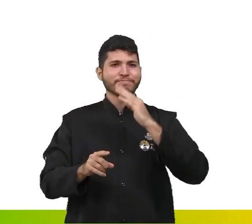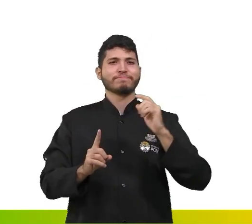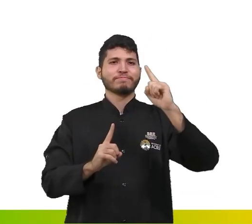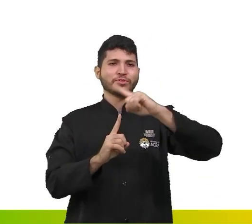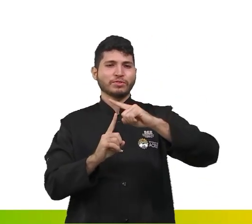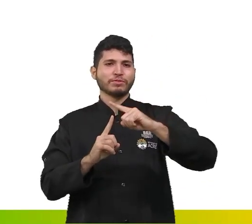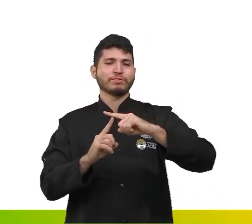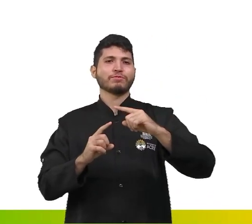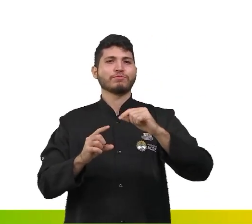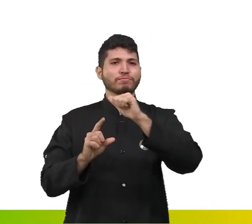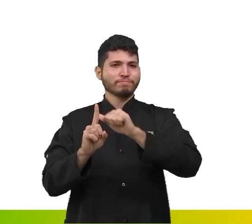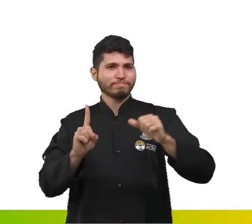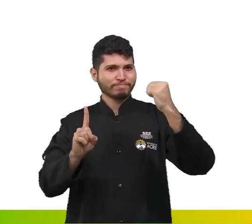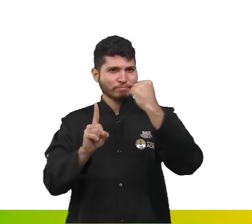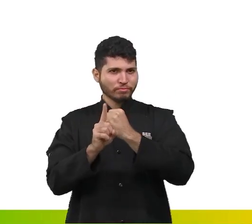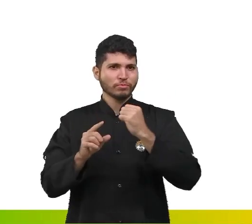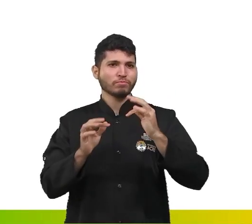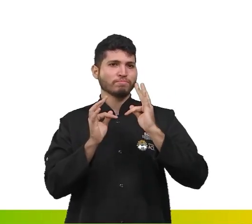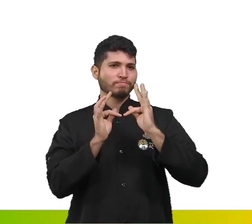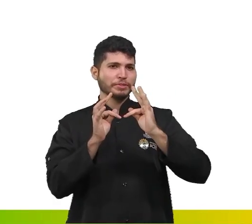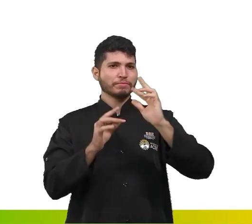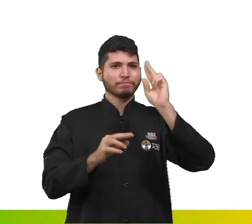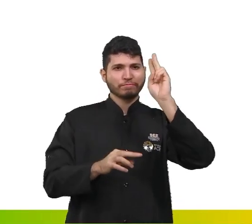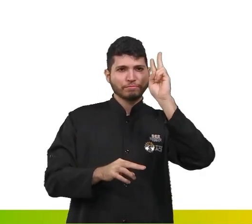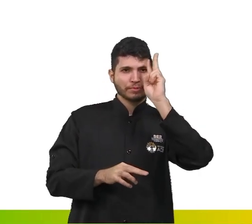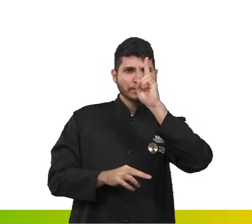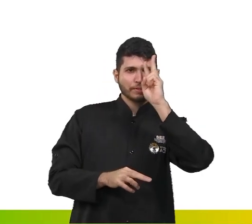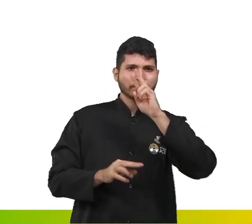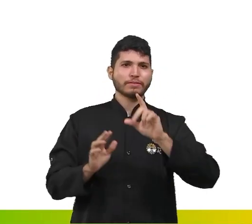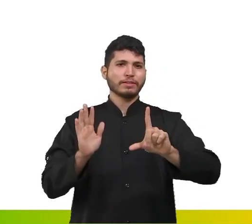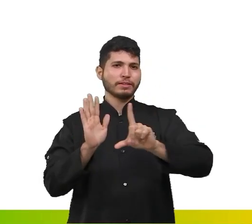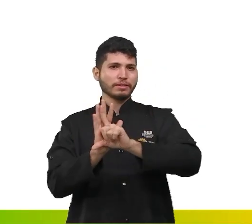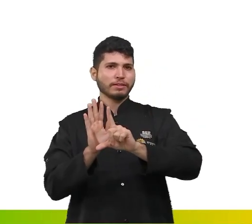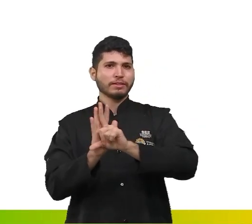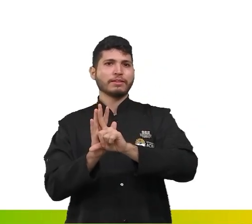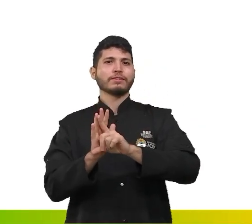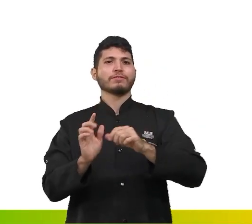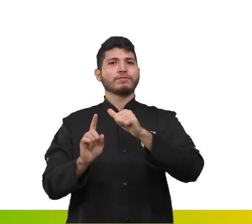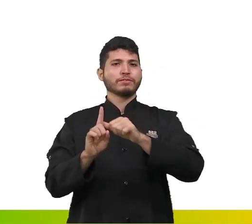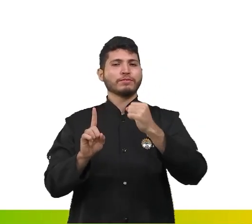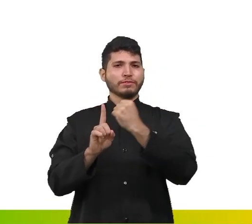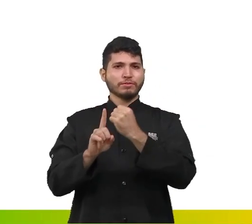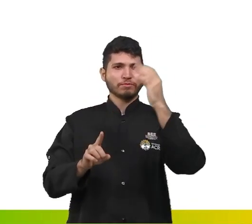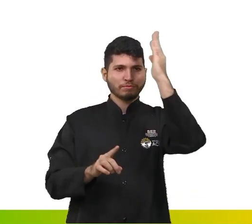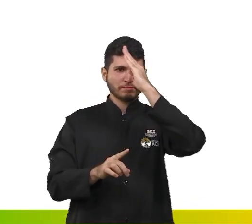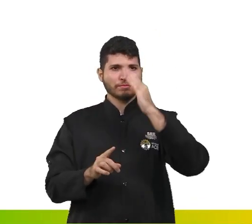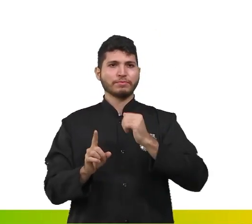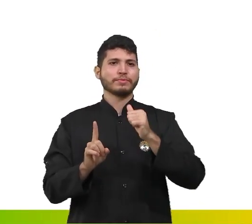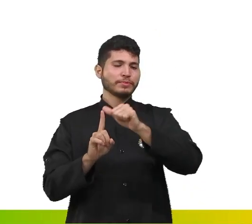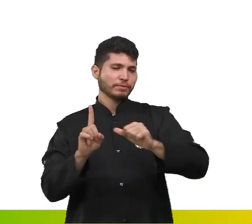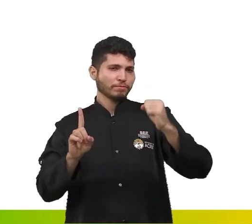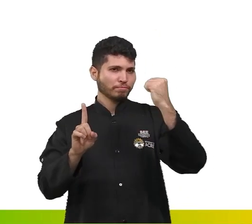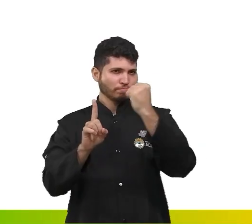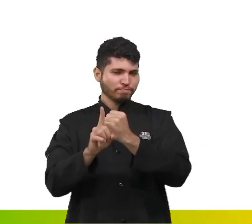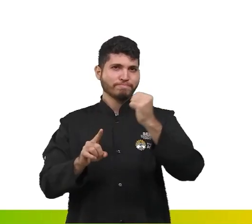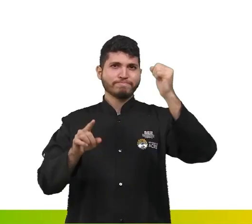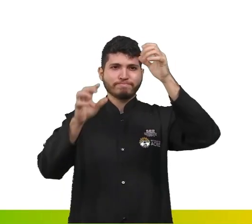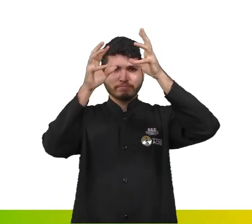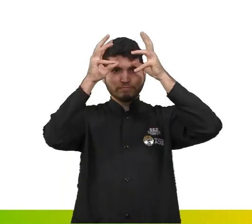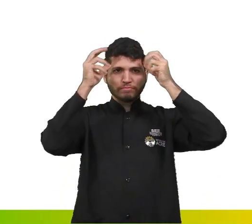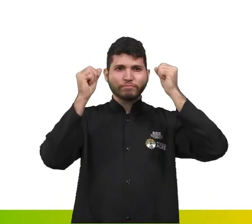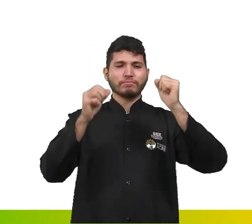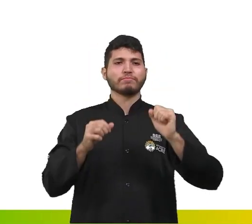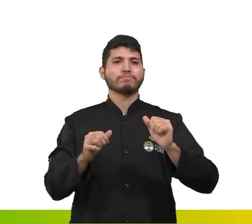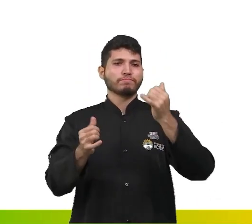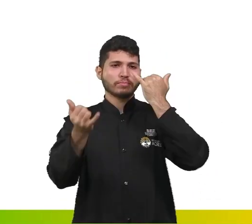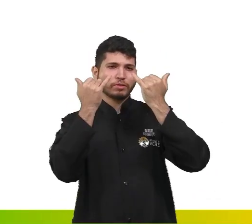no Brasil e seus avanços ao longo do tempo, feminicídio no Acre, dados gerais sobre o feminicídio no Acre